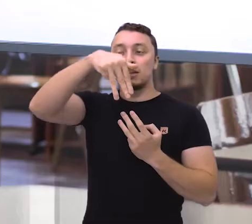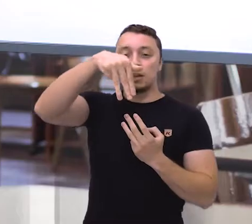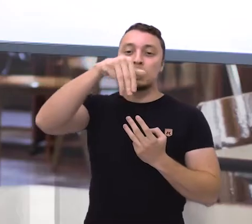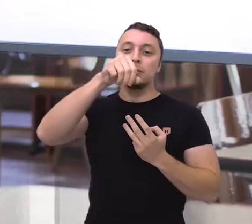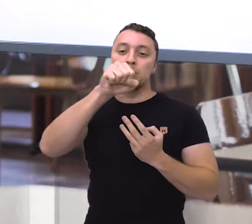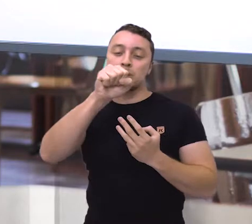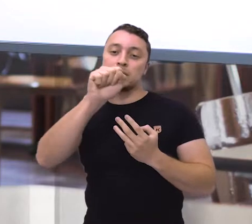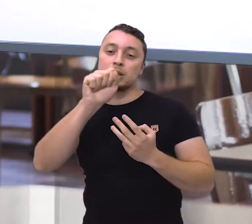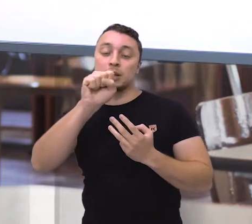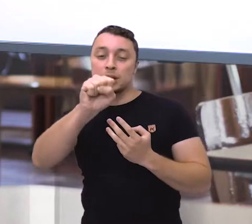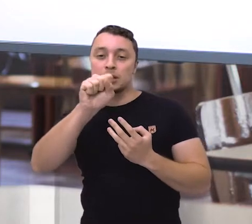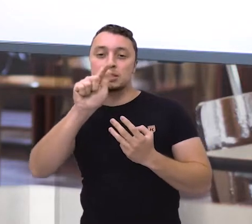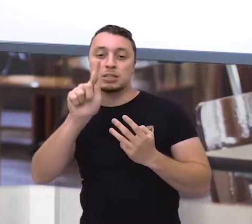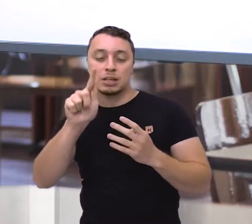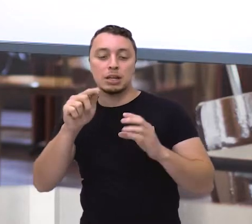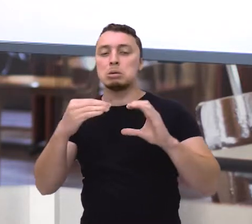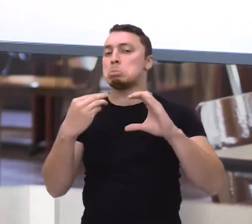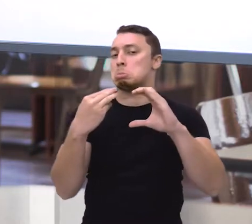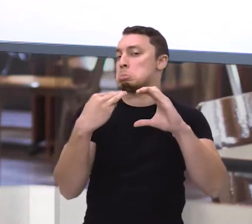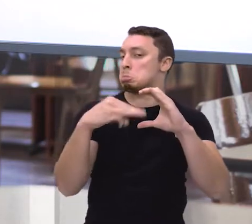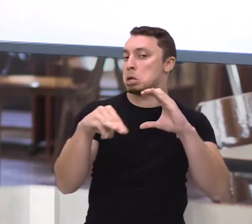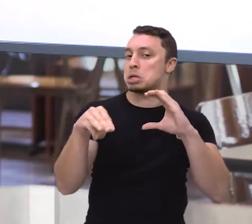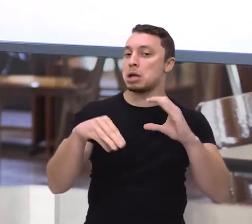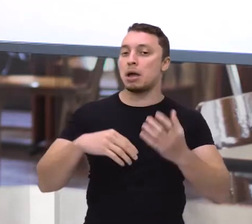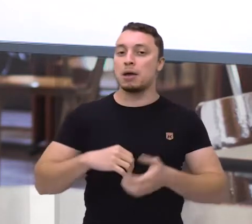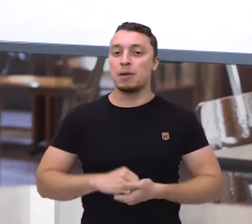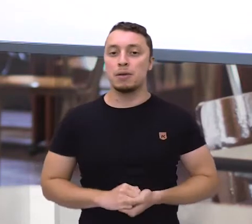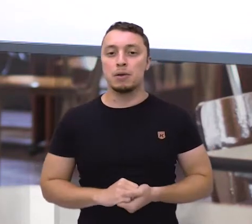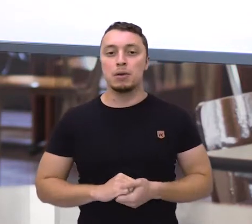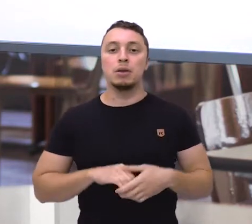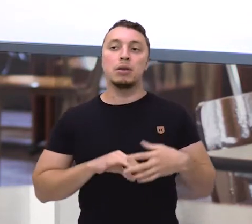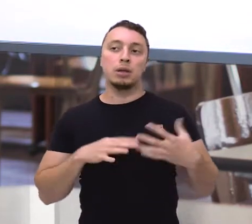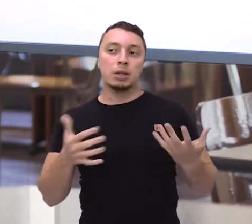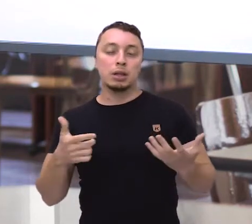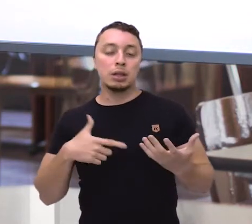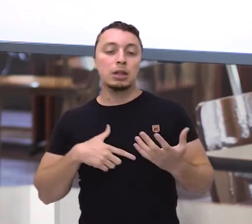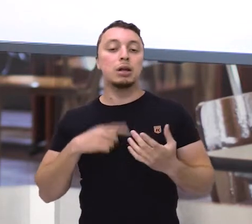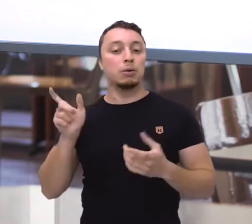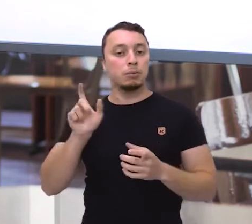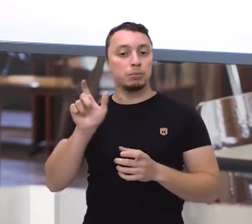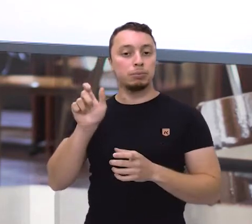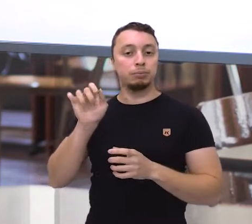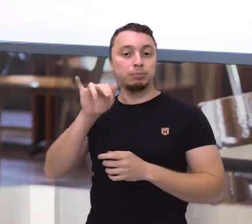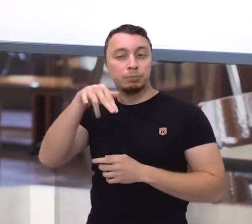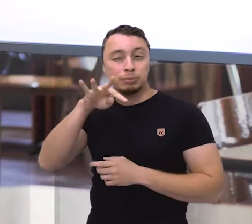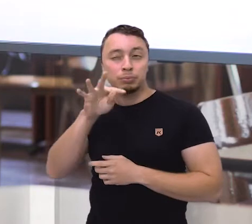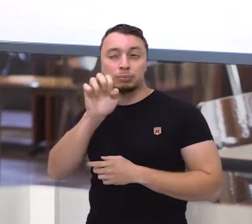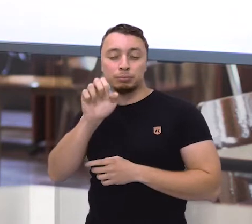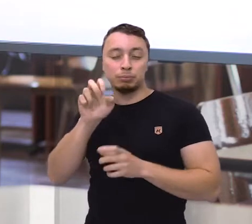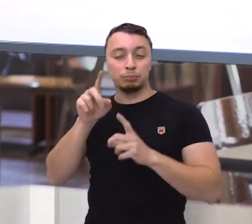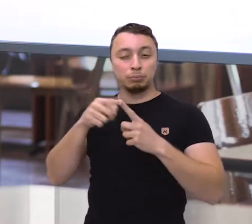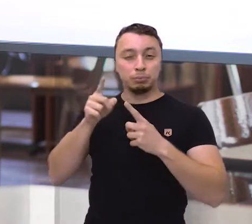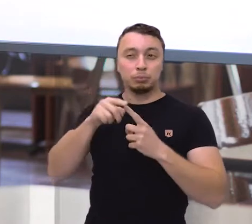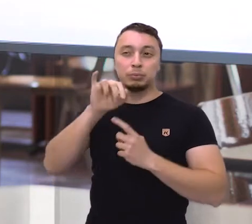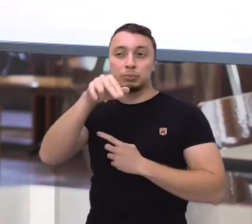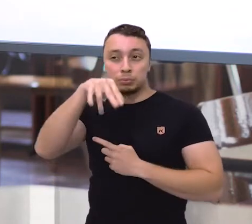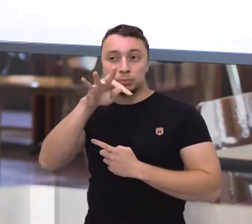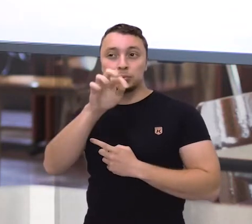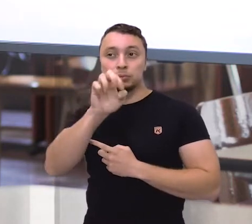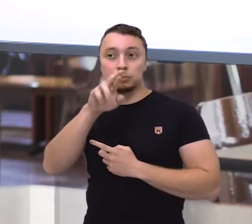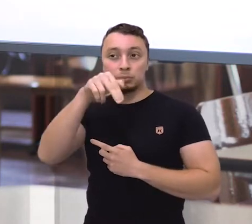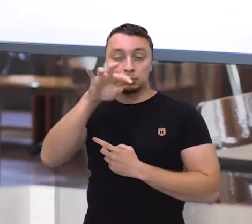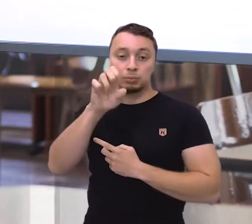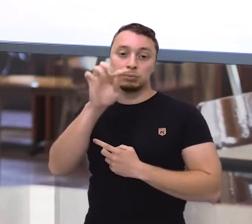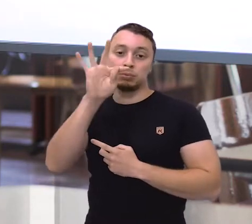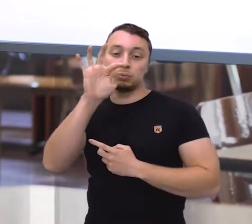MSN, mensagem. Então, o internetês, ele parte desse princípio, dessa base. É uma linguagem que nós estamos